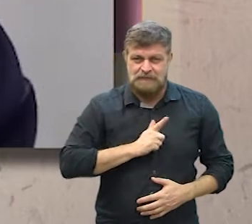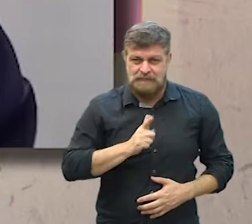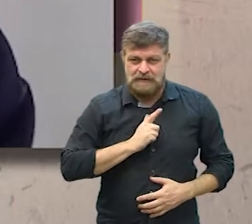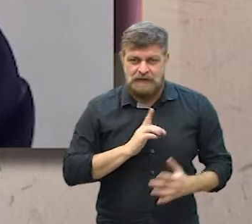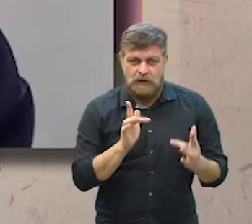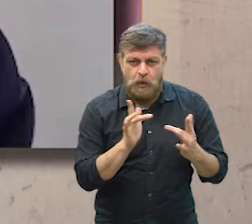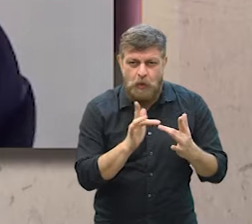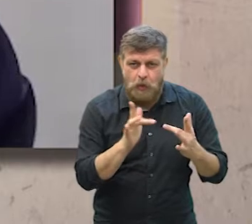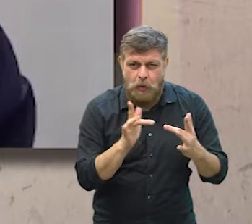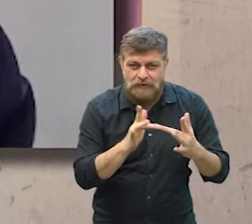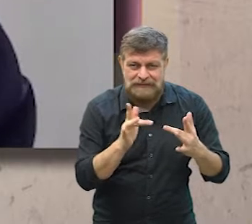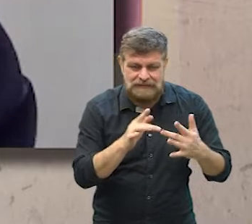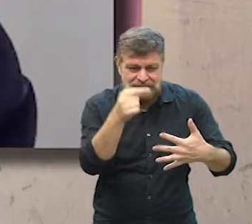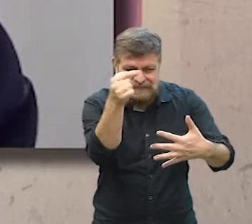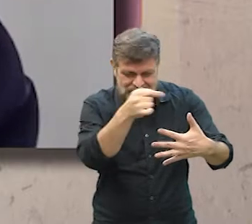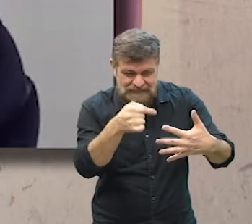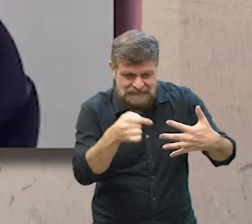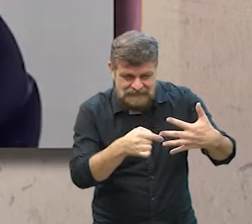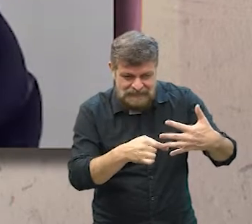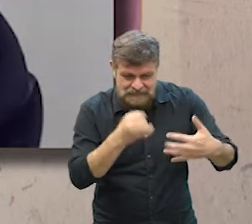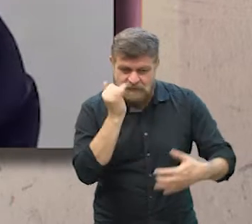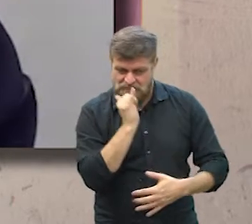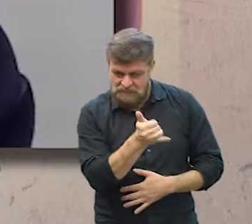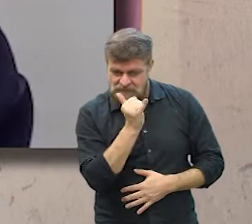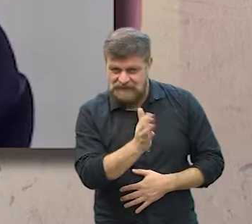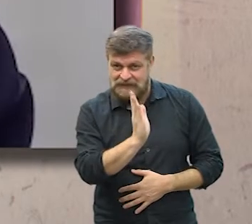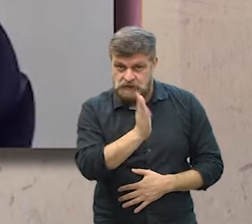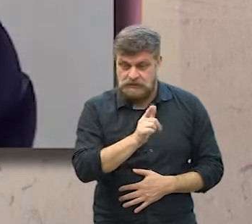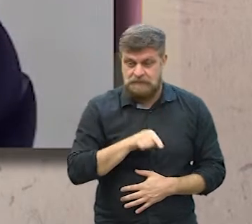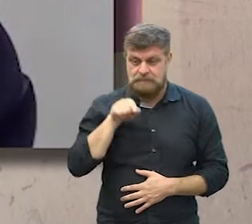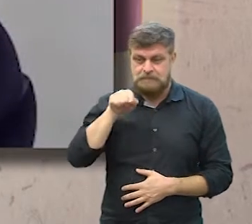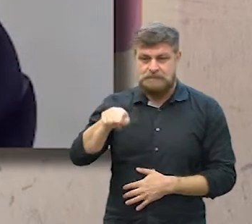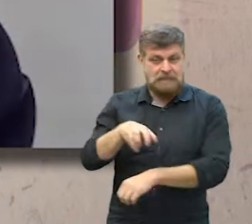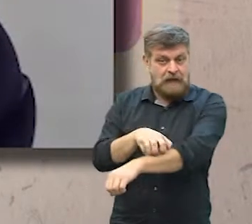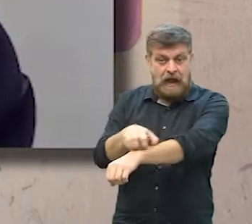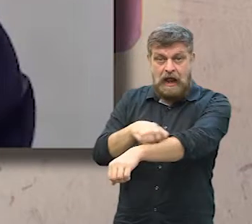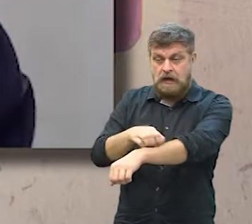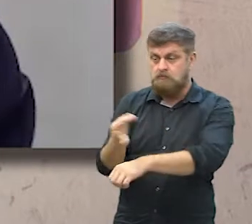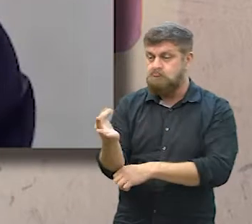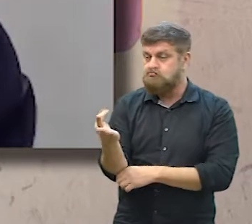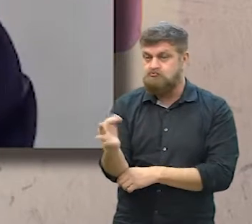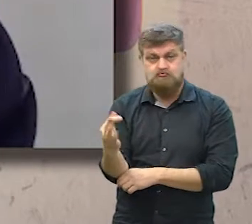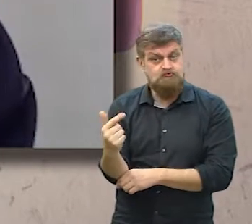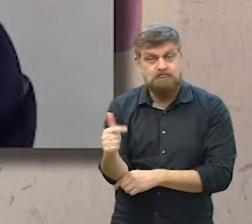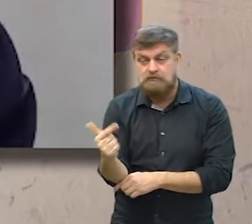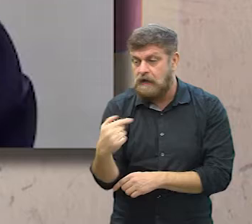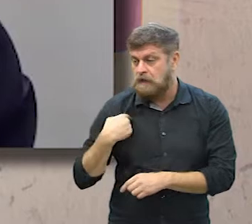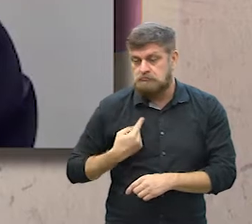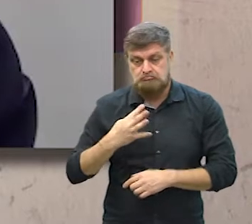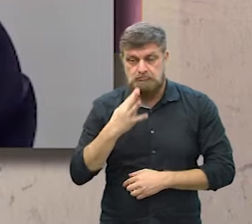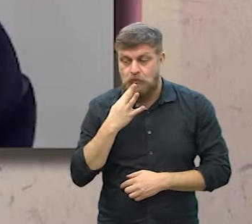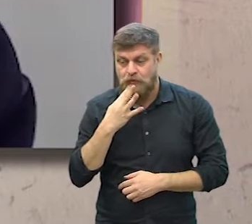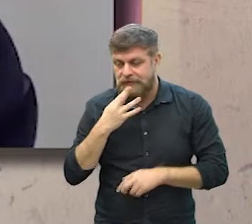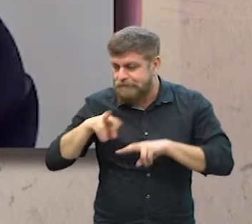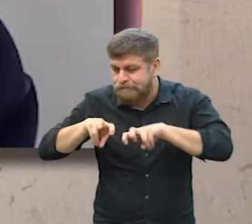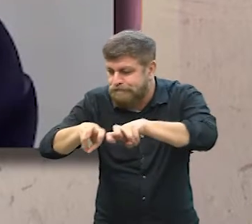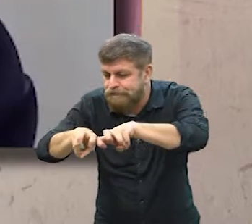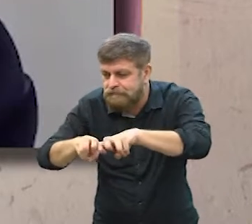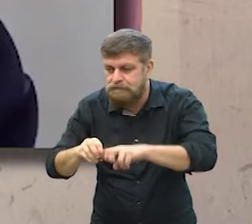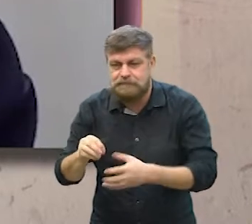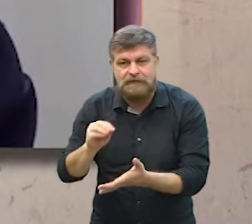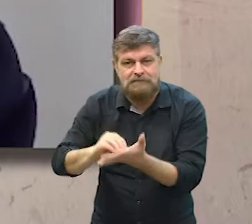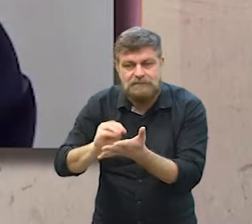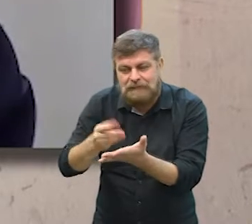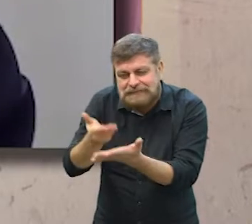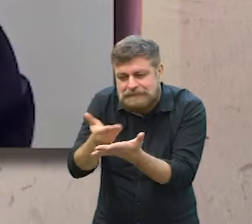é desencadeada pelo contato com esses agentes aí do meio ambiente que a gente comentou. Já na não alérgica, a gente não conhece muito bem o que causa, mas